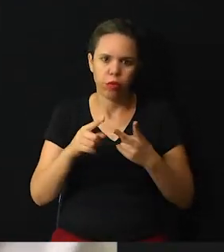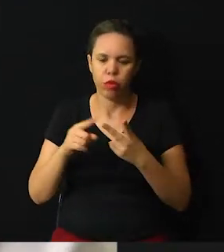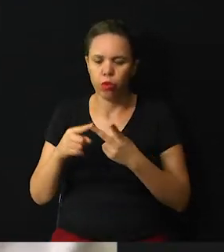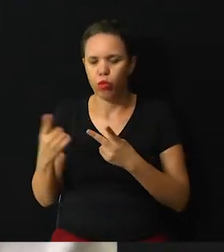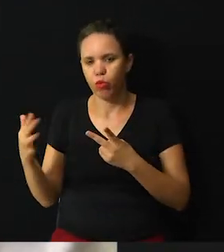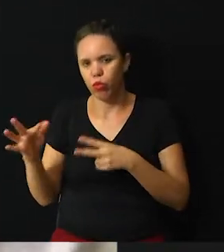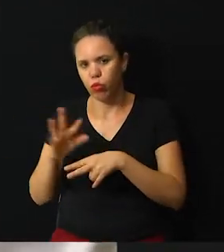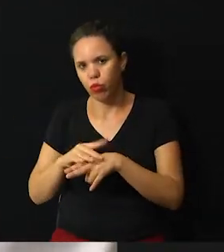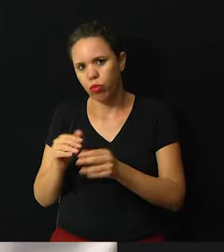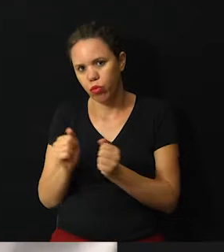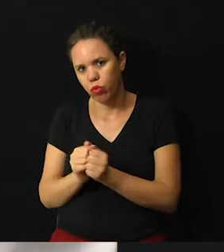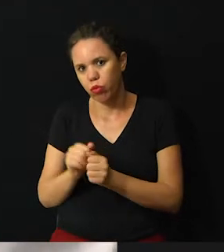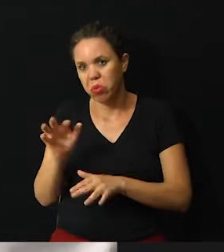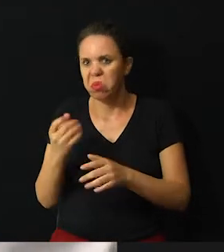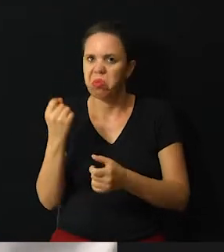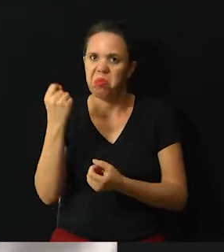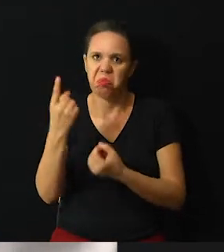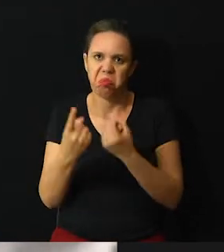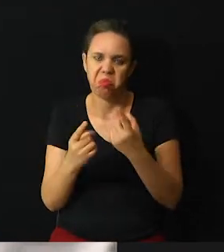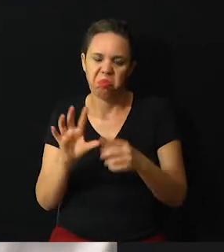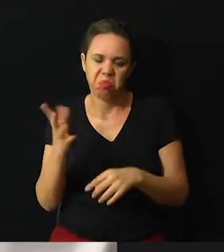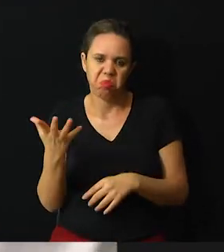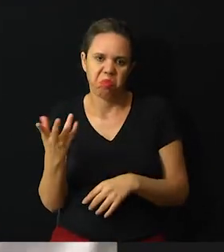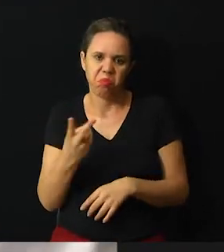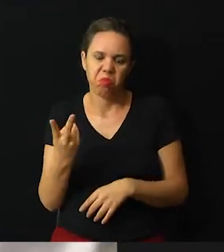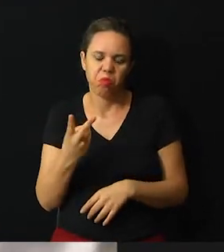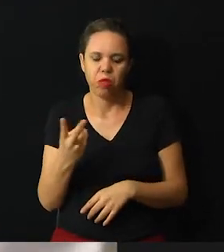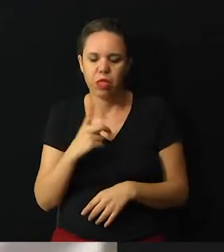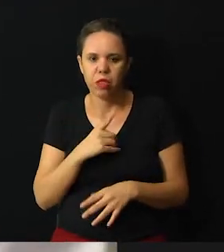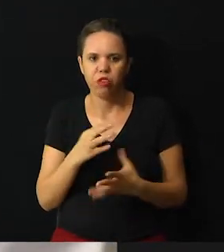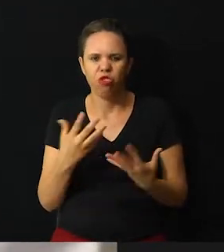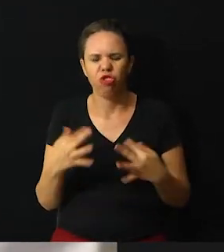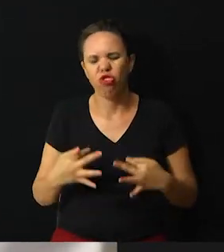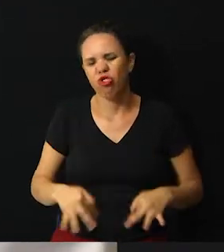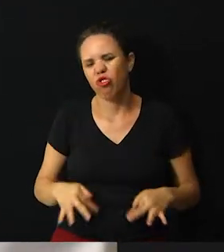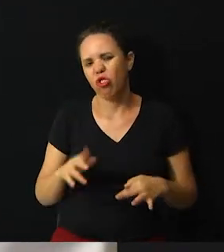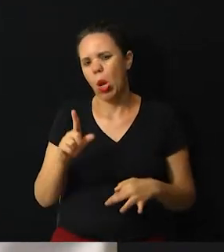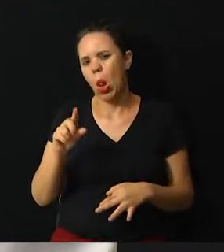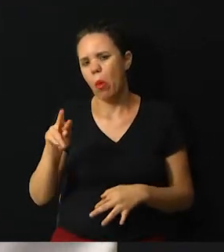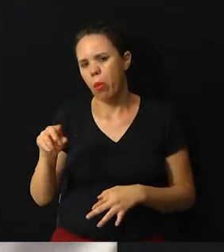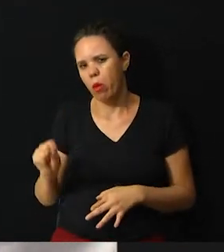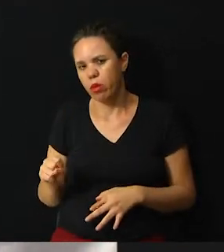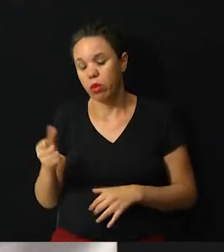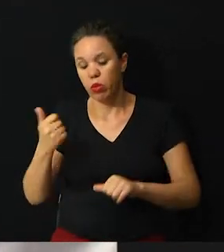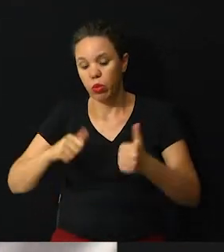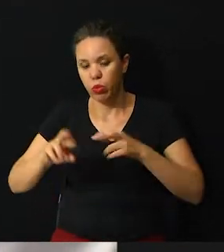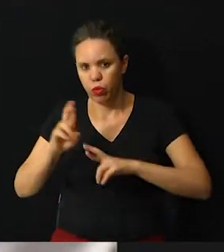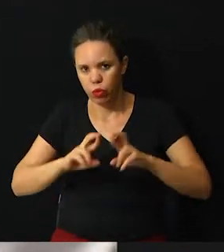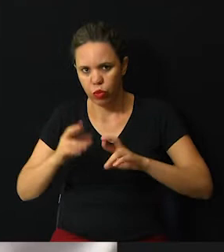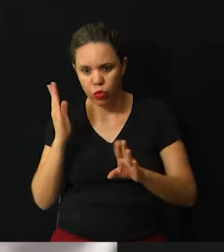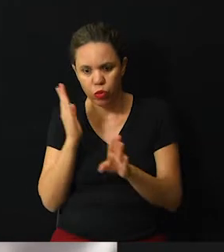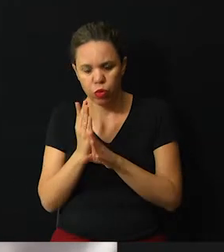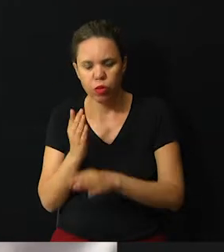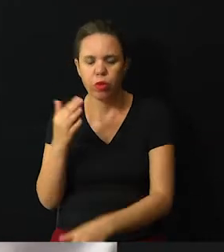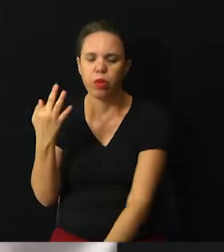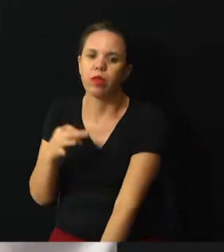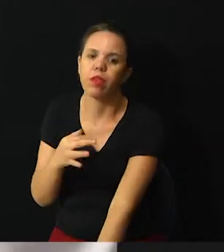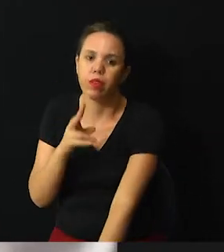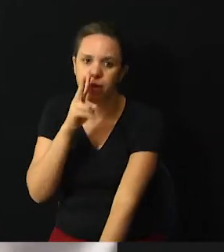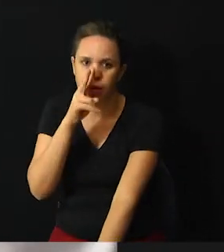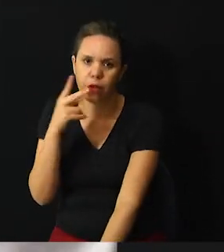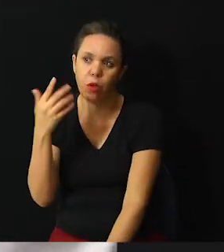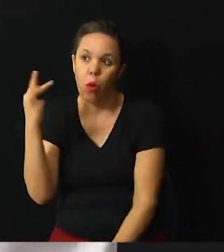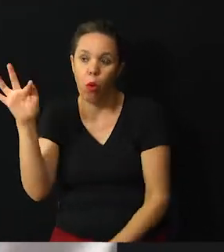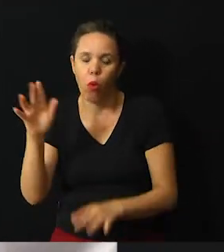pode ter fibromialgia junto. Não é raro acontecer isso, né? Então, o paciente está bem do lúpus, mas está cheio de dor. Quer dizer, você tem que fazer um bom exame para ver se essa dor não é mais